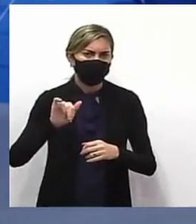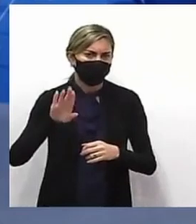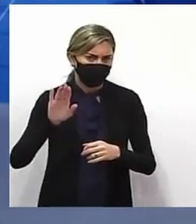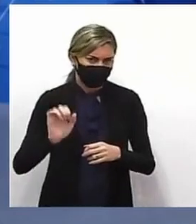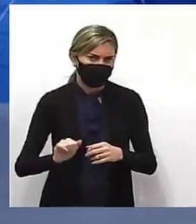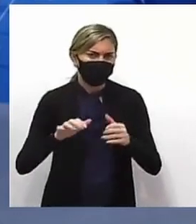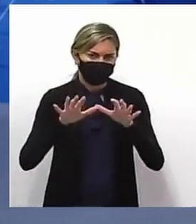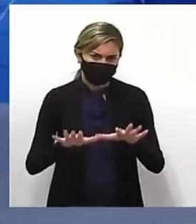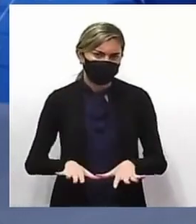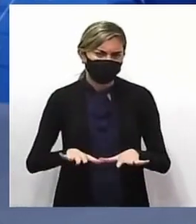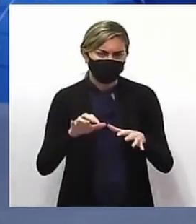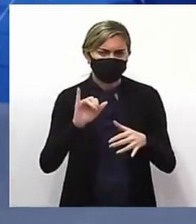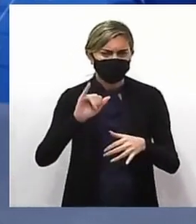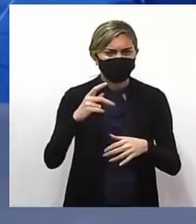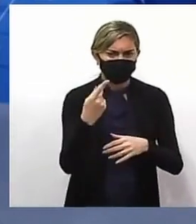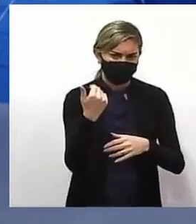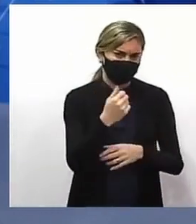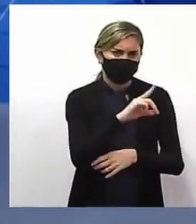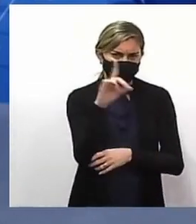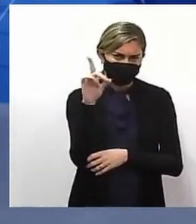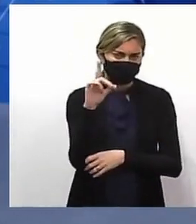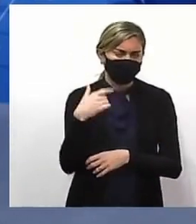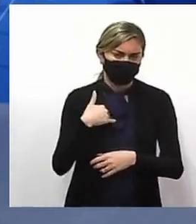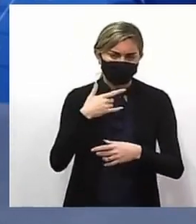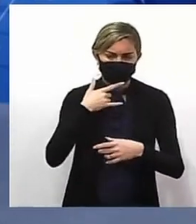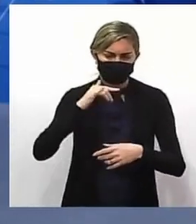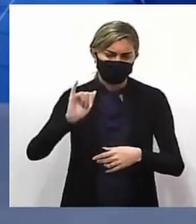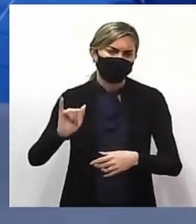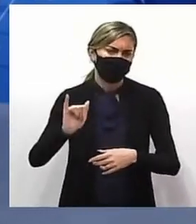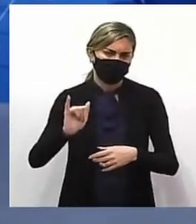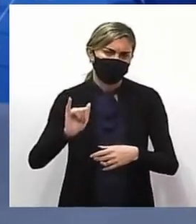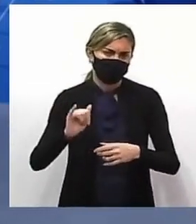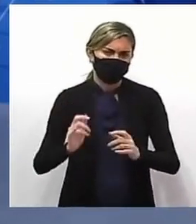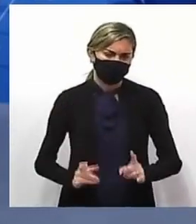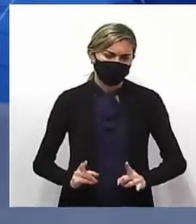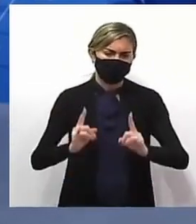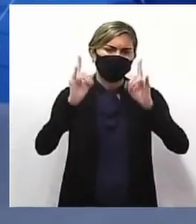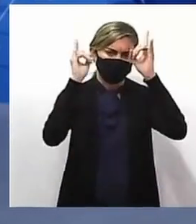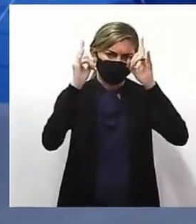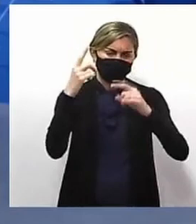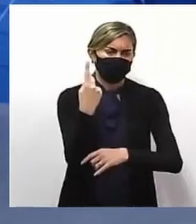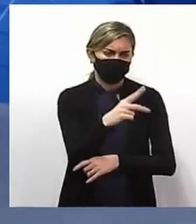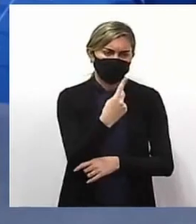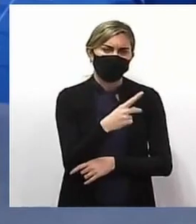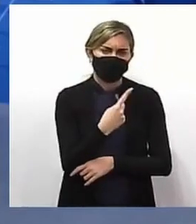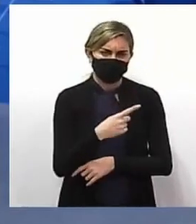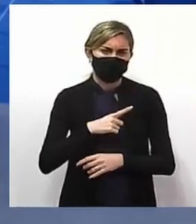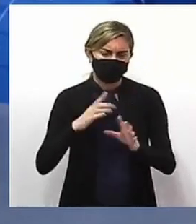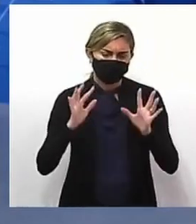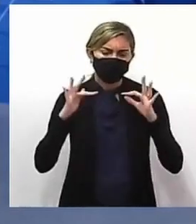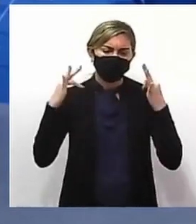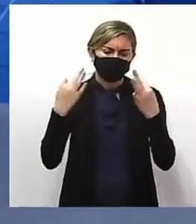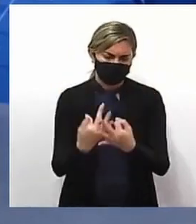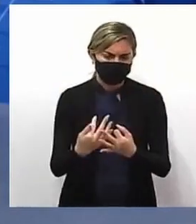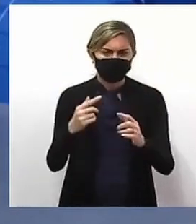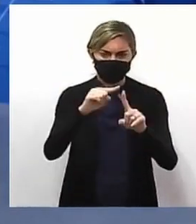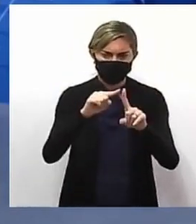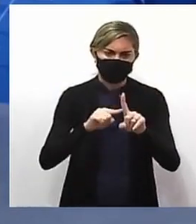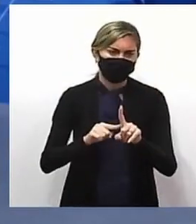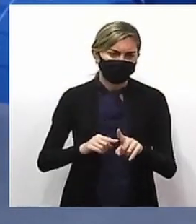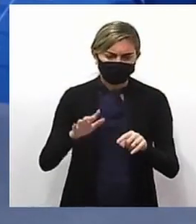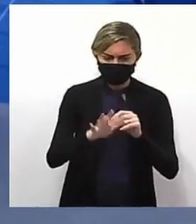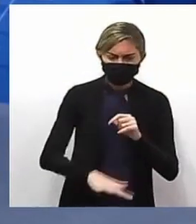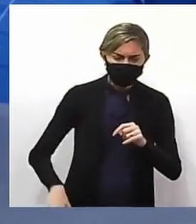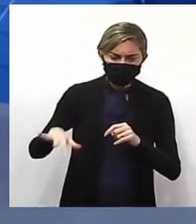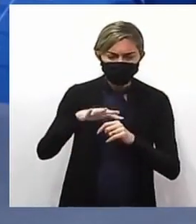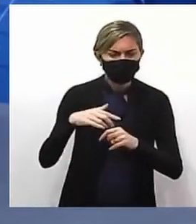Ilha de Deus. Meus pais têm, enfim, um apartamento lá e tenho familiares que moram no bairro.